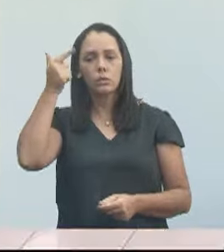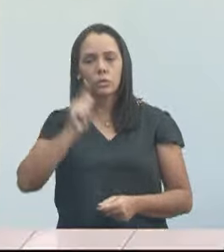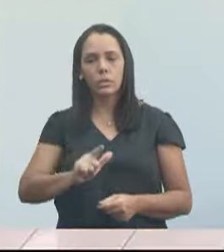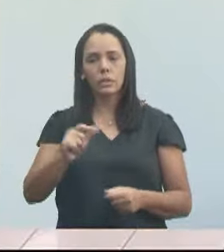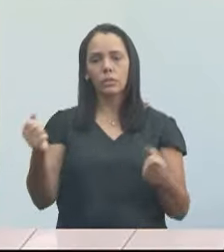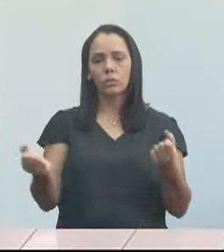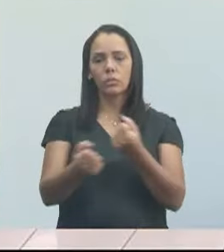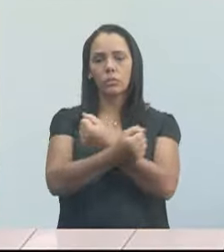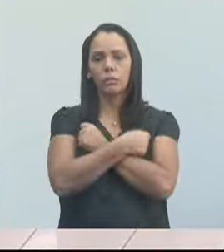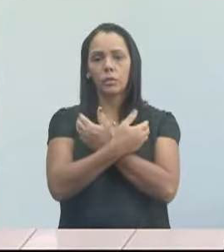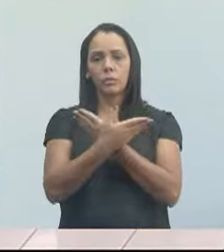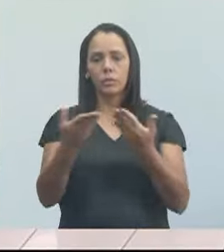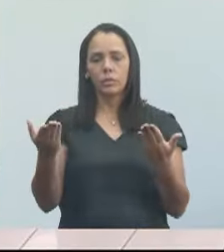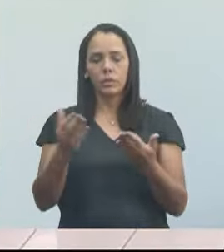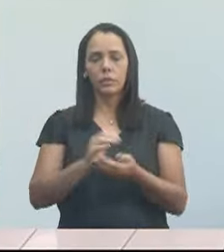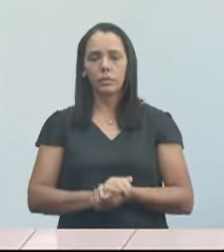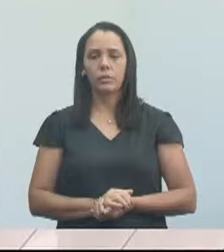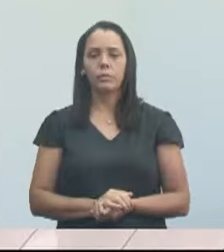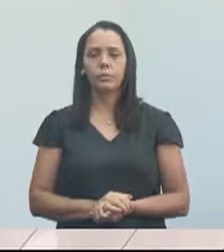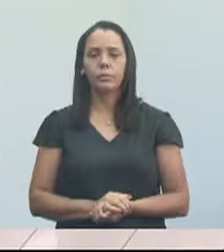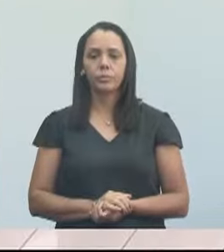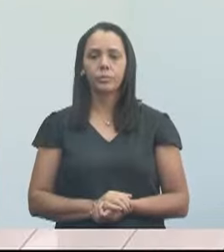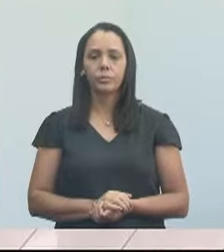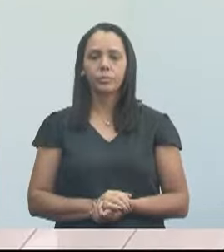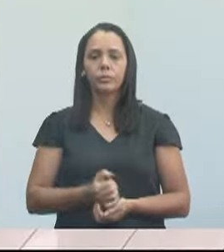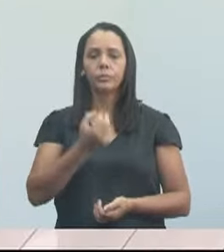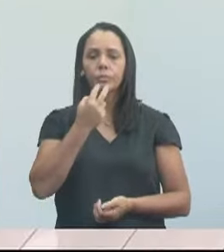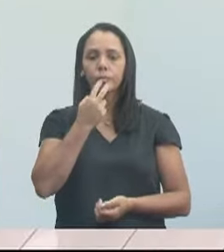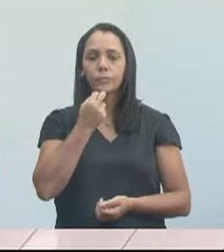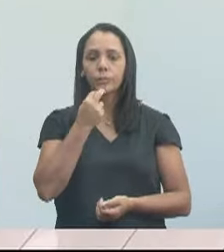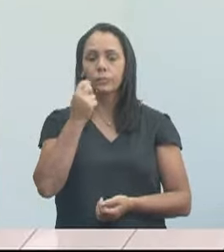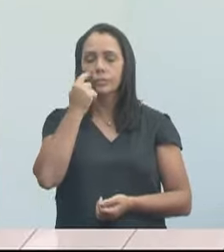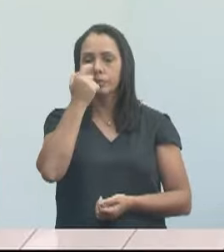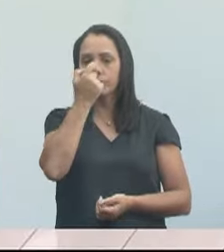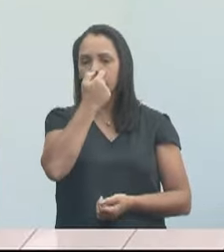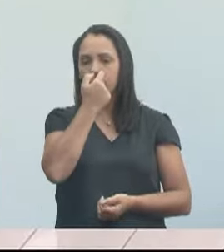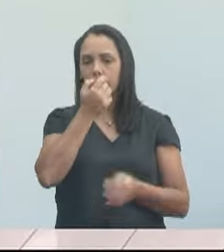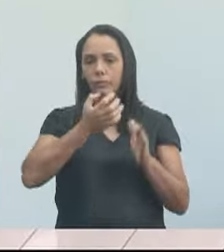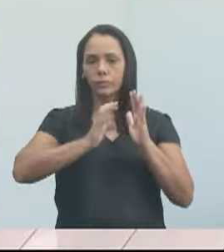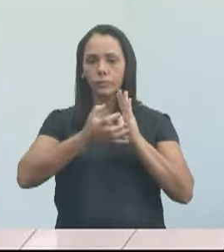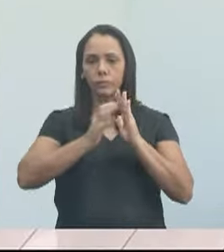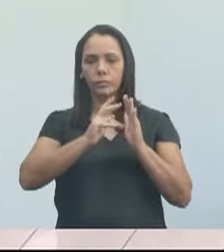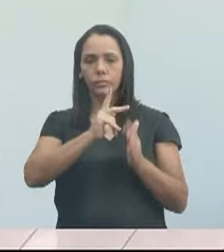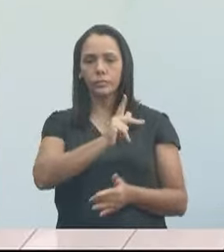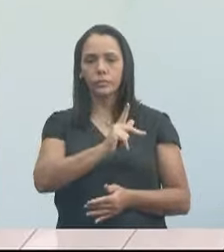Próximo vereador, Valmir do Parque Meia Lua, PP.